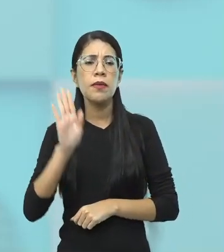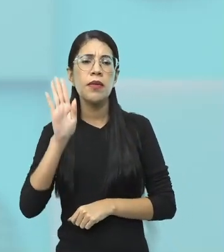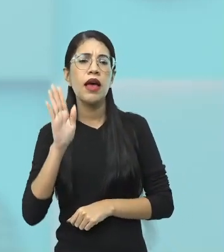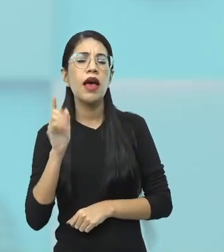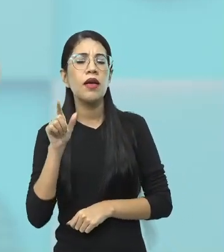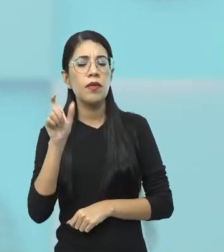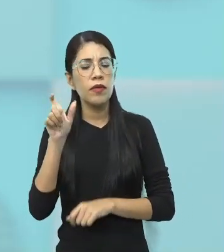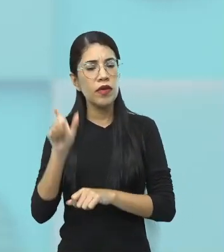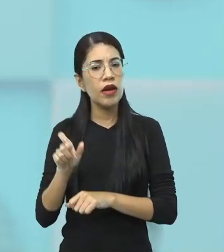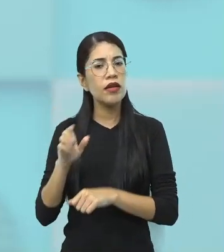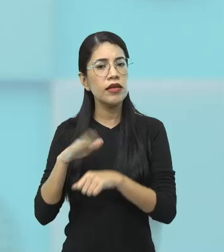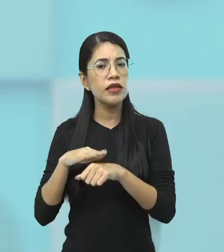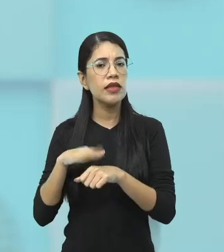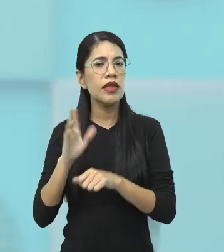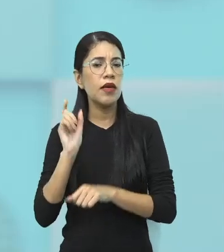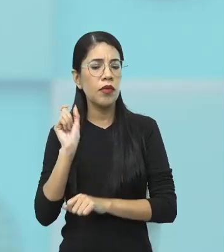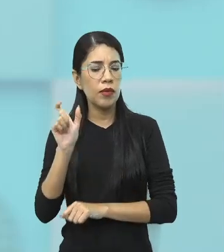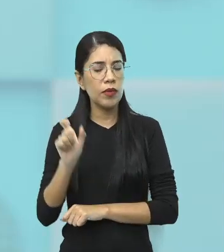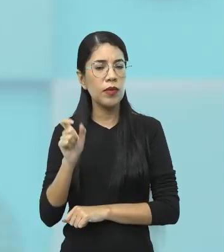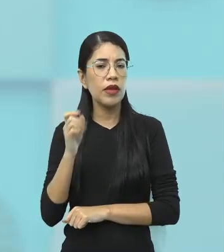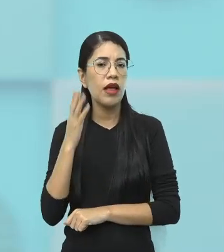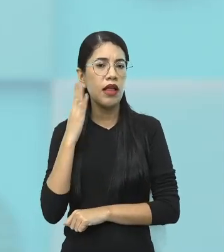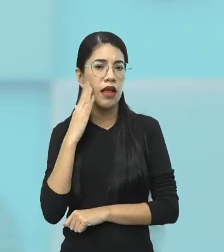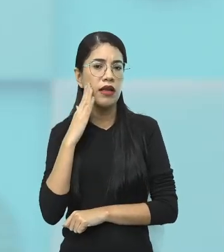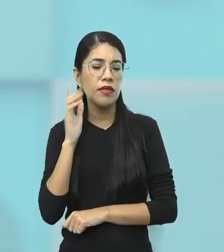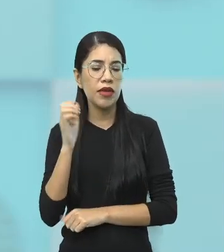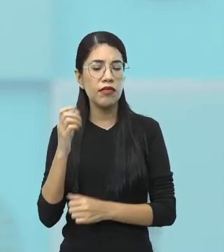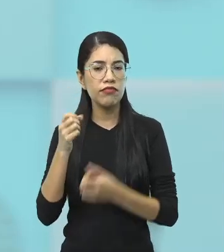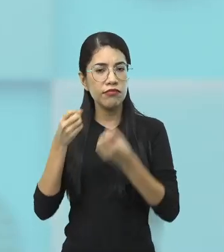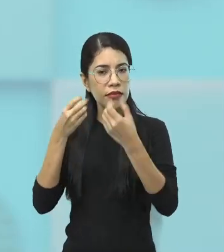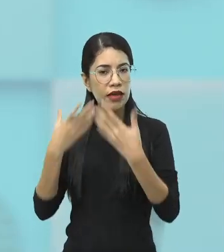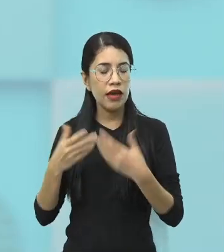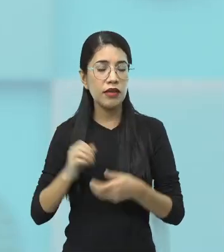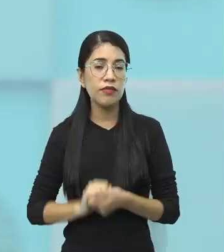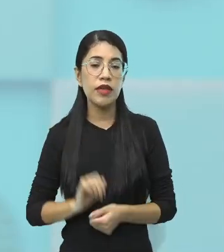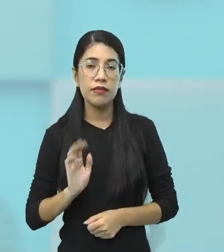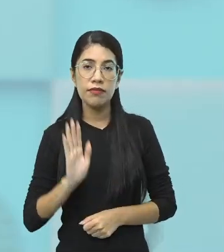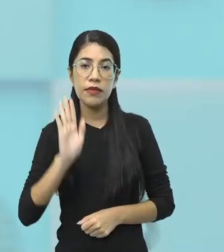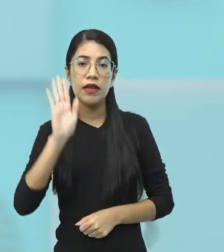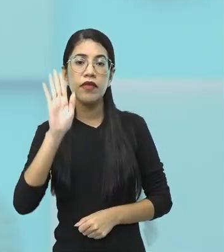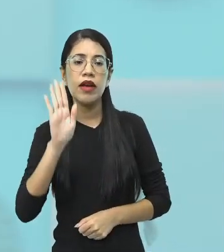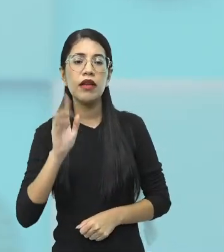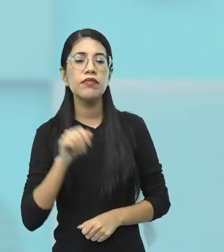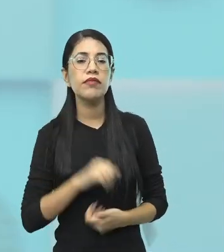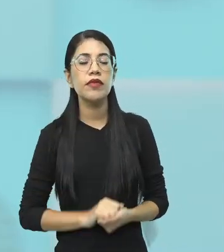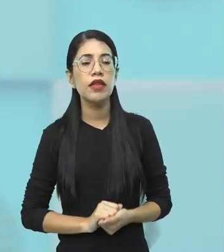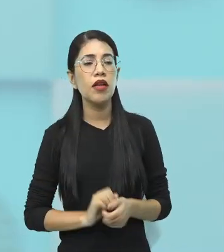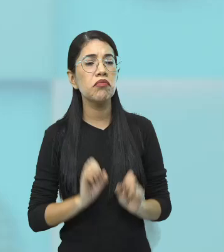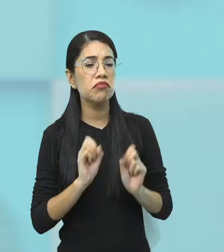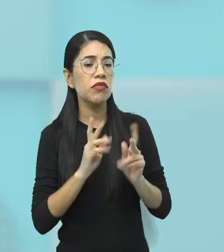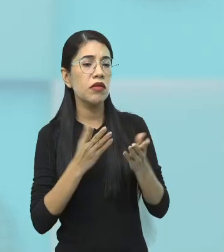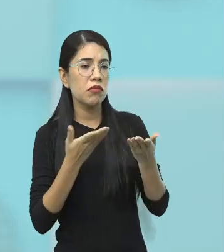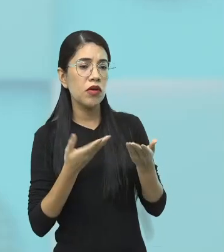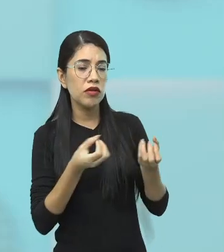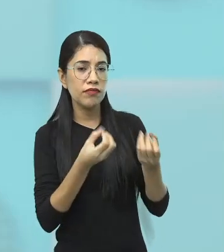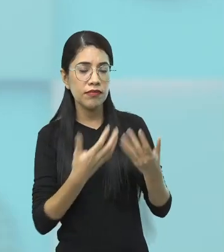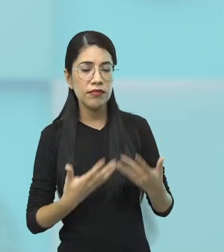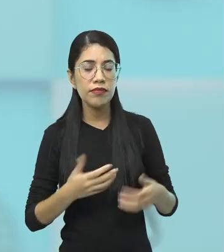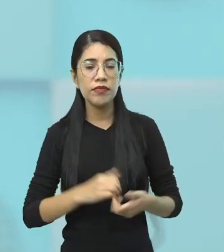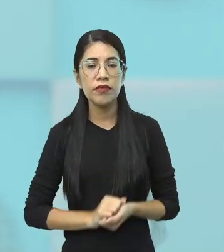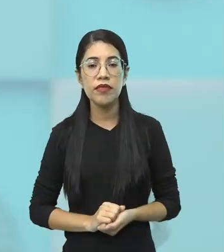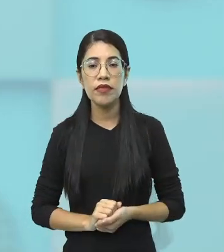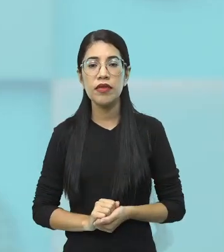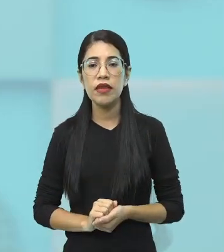que vocês querem falar, não ficam, né? Certeza. Então, você levanta a mão, a professora, pois não. Aí você diz o quê?